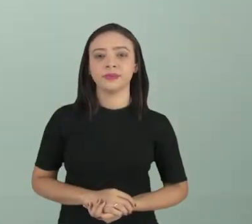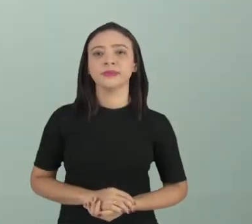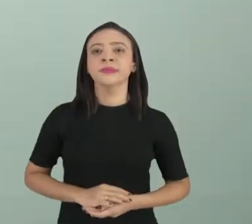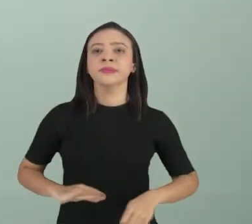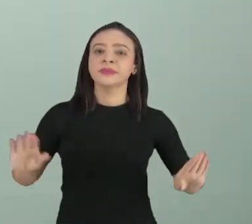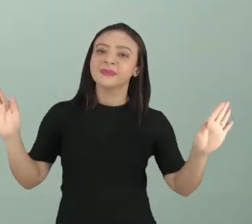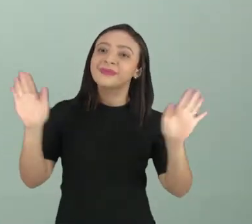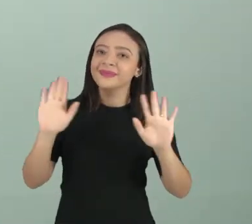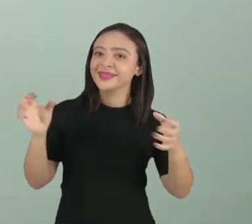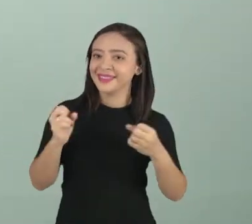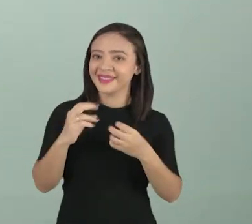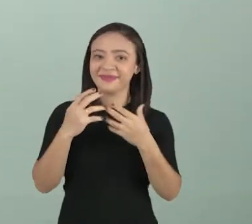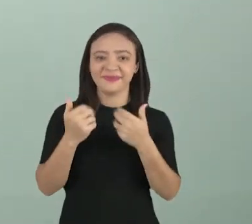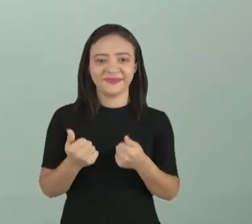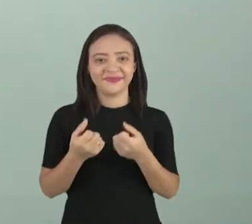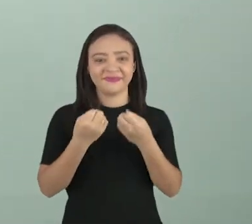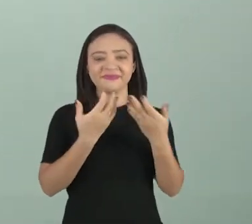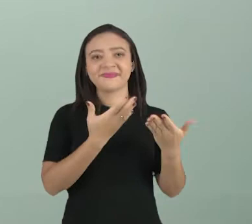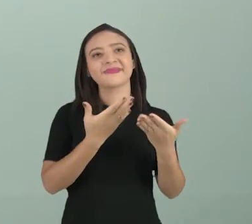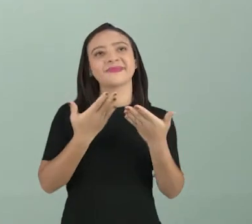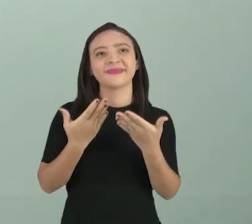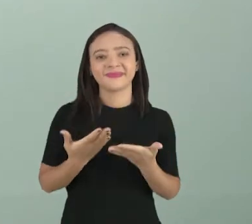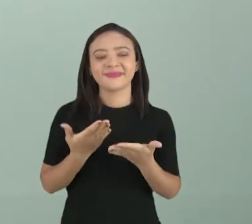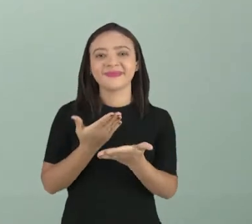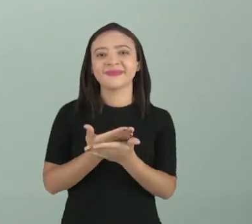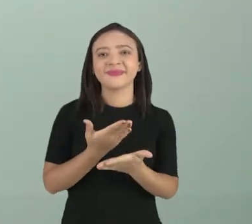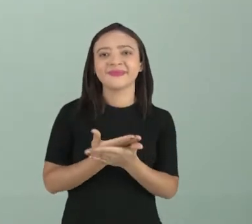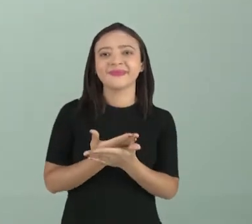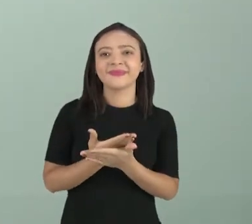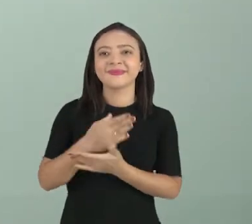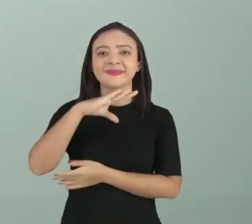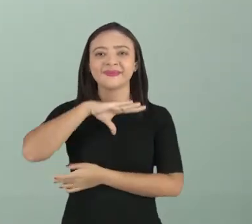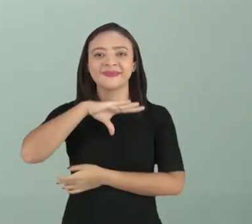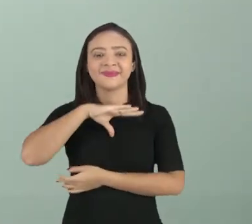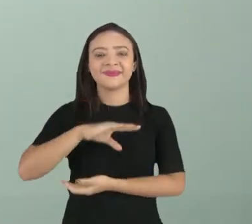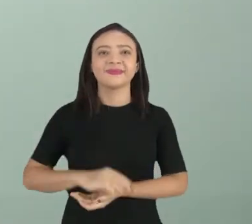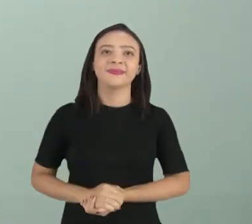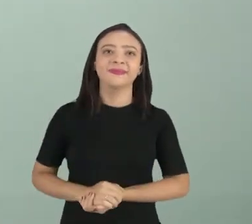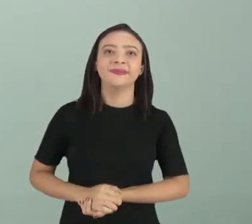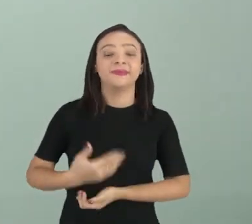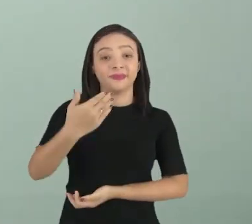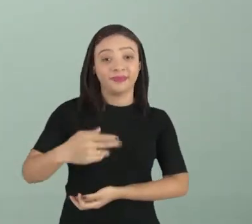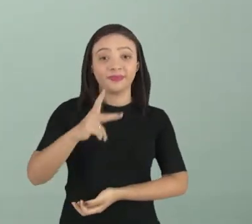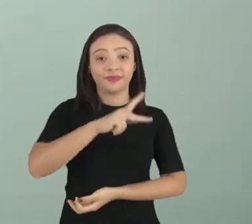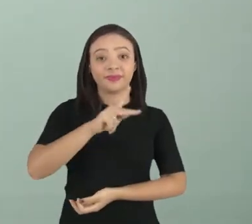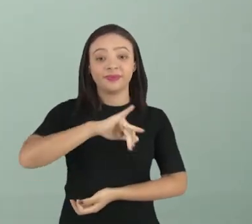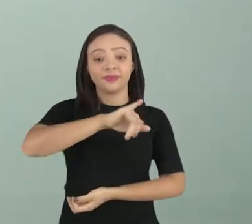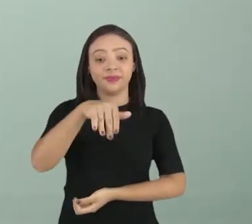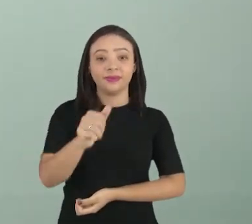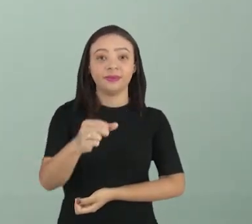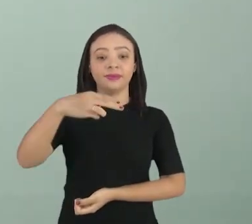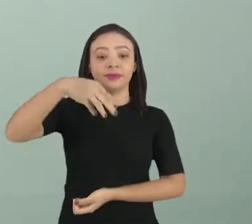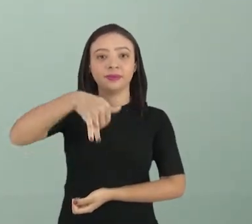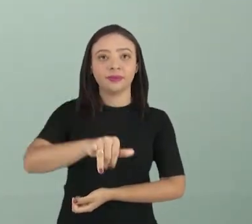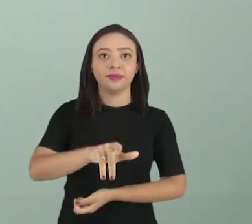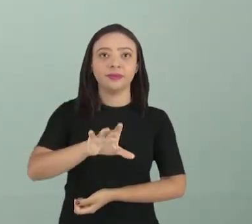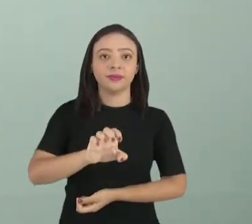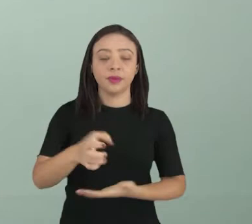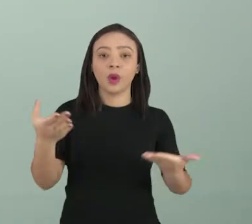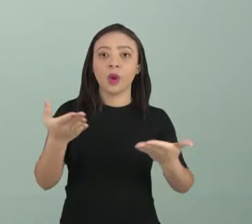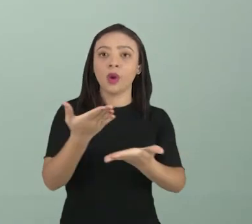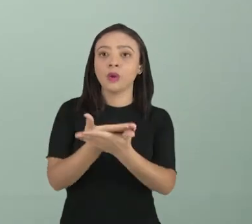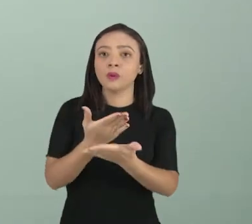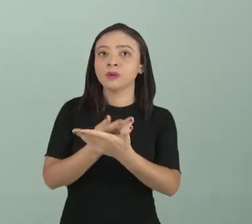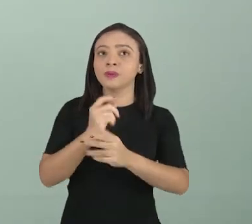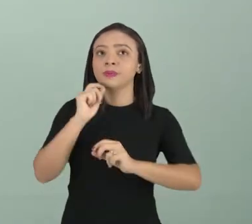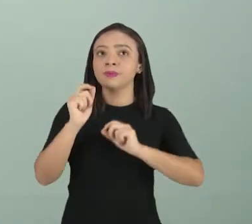o Olá galerinha tudo bem sejam todos bem-vindos aula de língua portuguesa eu sou a Professora Jamile e Fontenelle e o